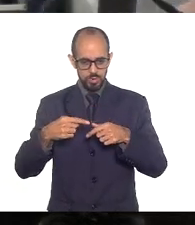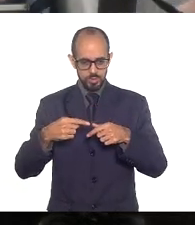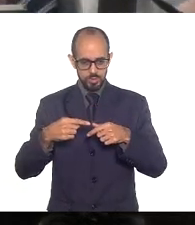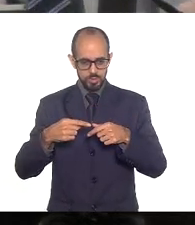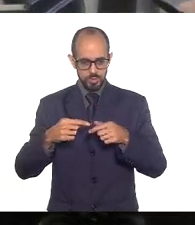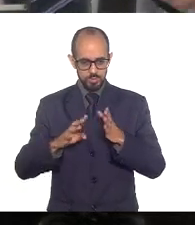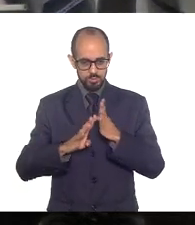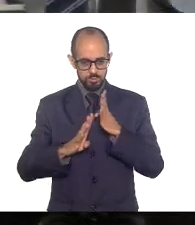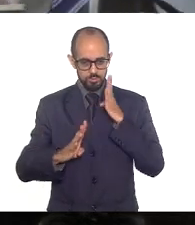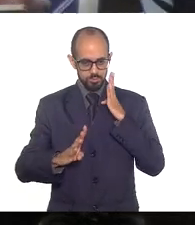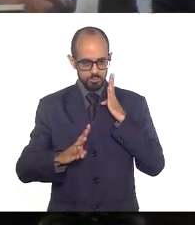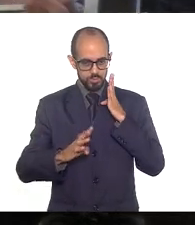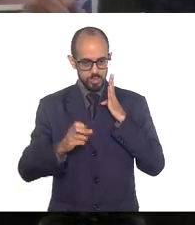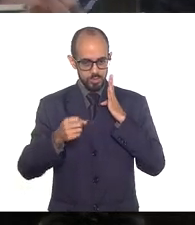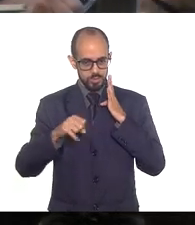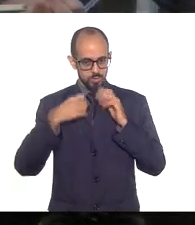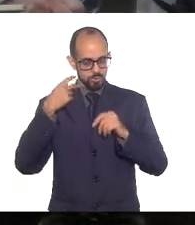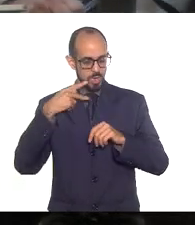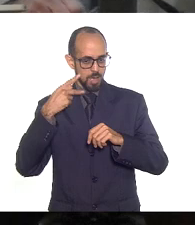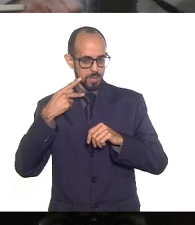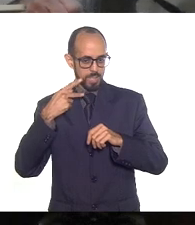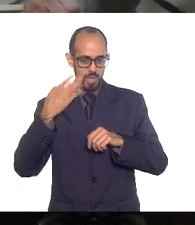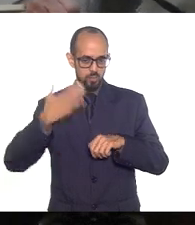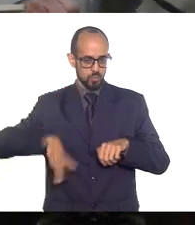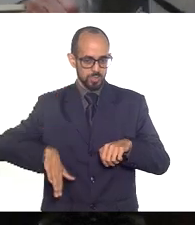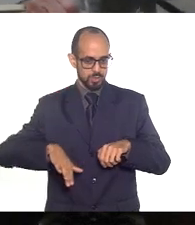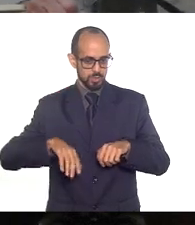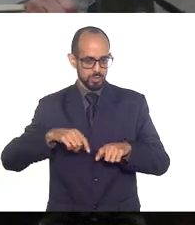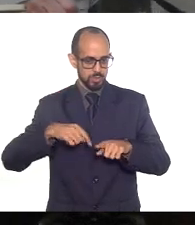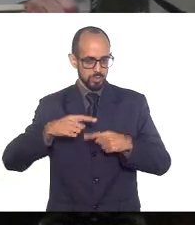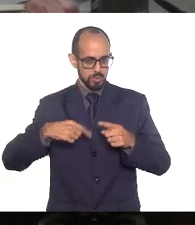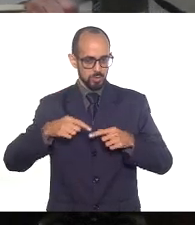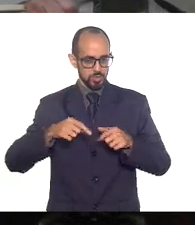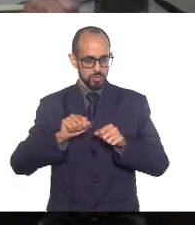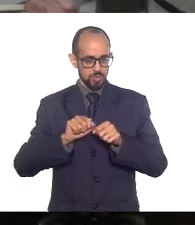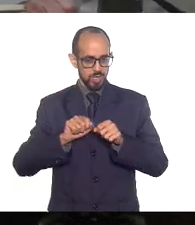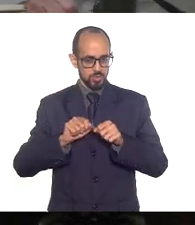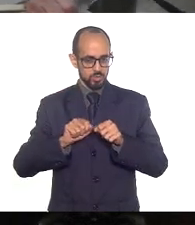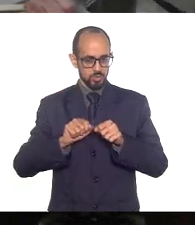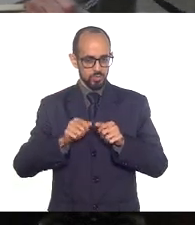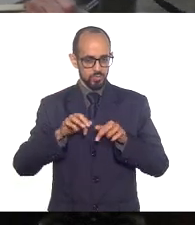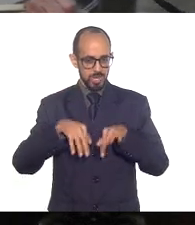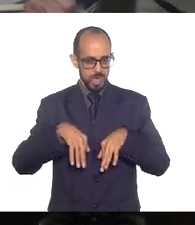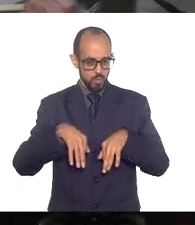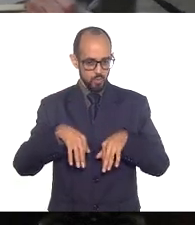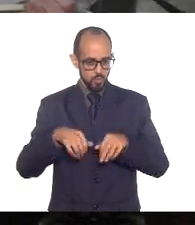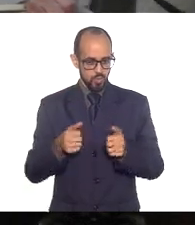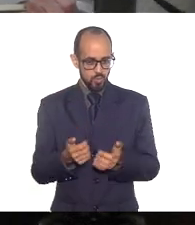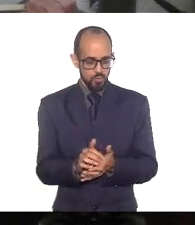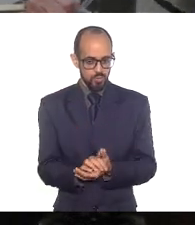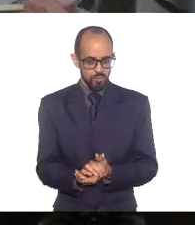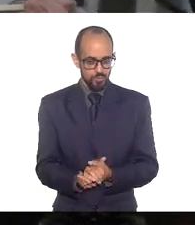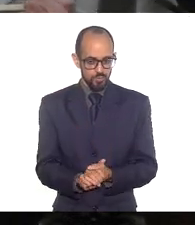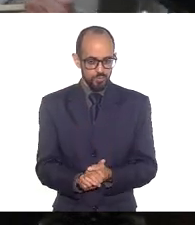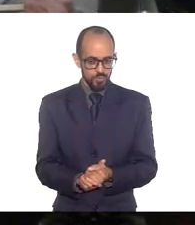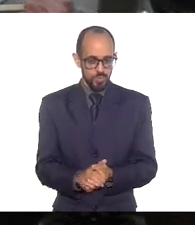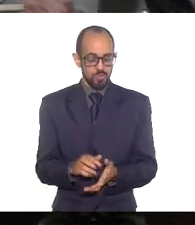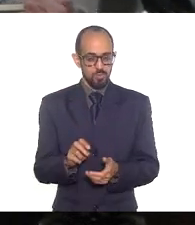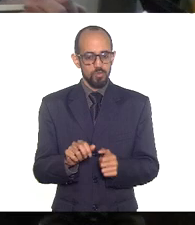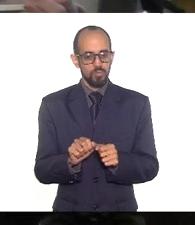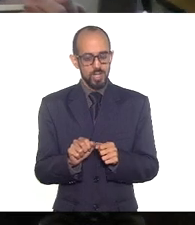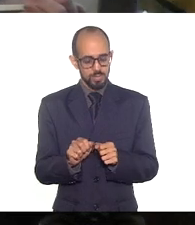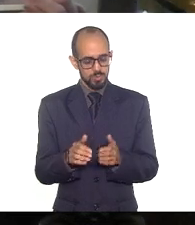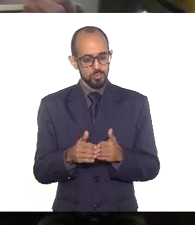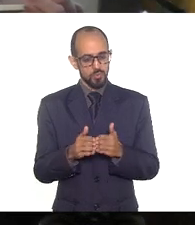Mas se tiver um Parlamento daqui não aceitar eu faço por último a o pai da nós vamos chegar vou fazer a filha do